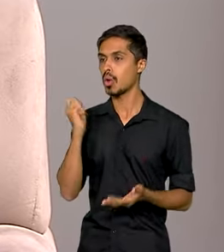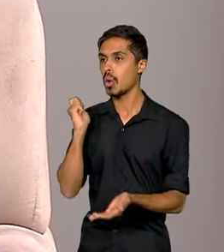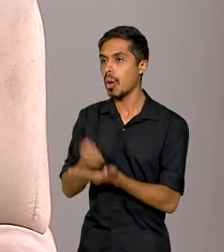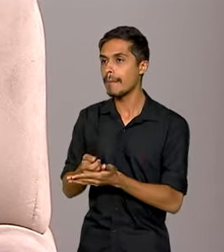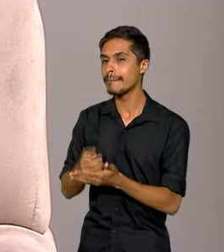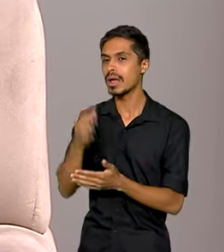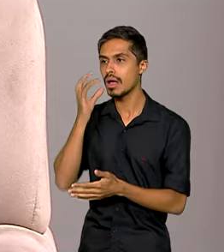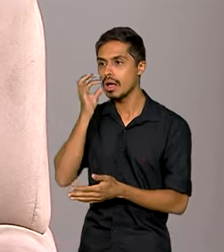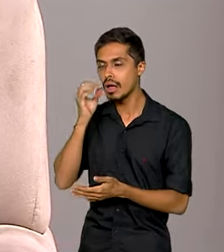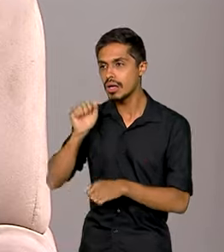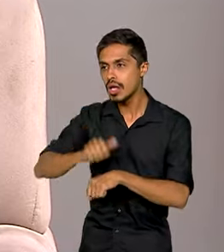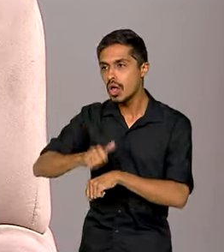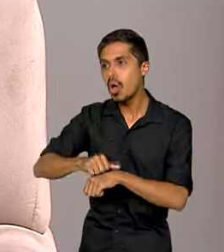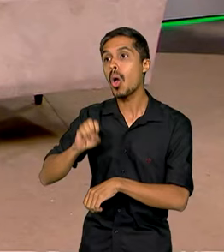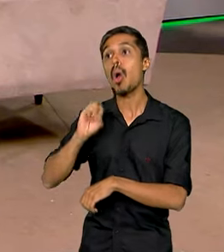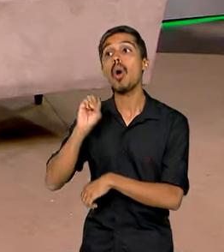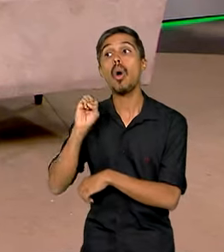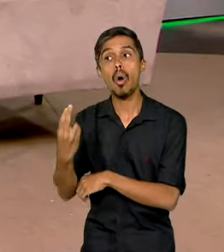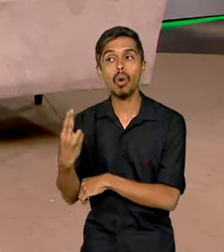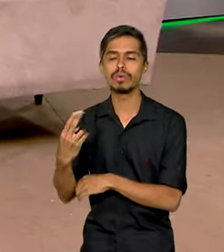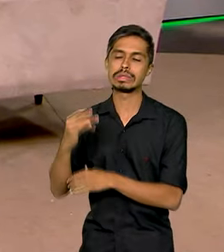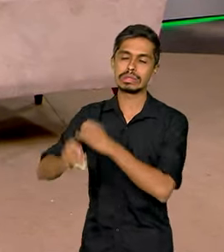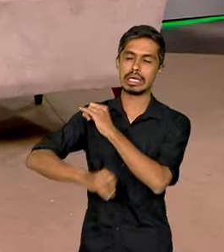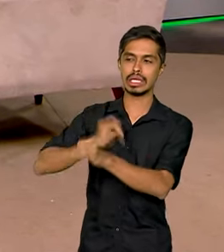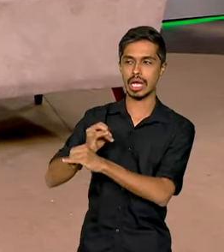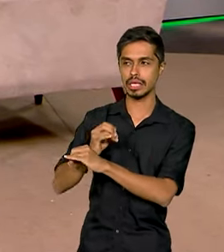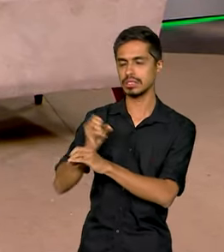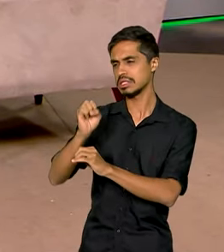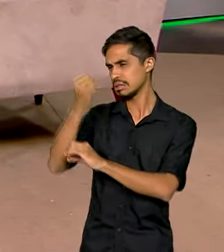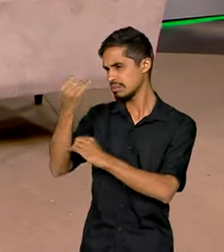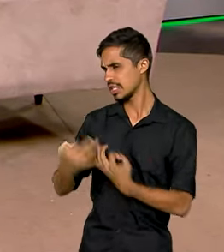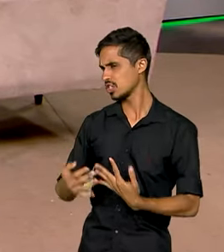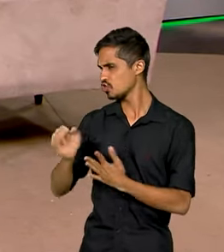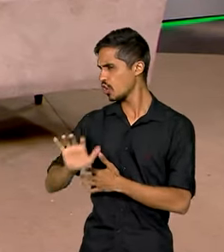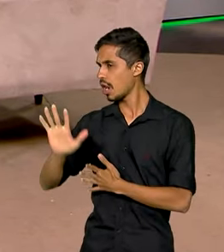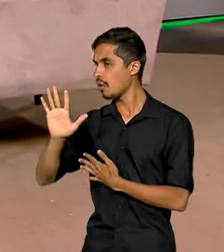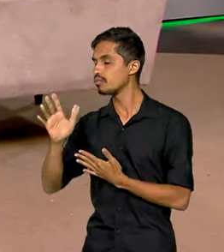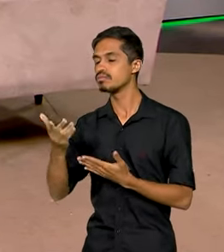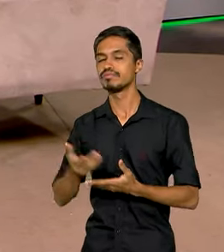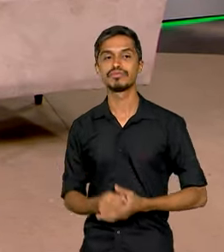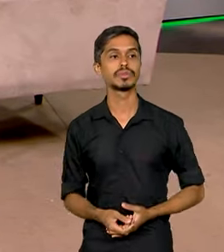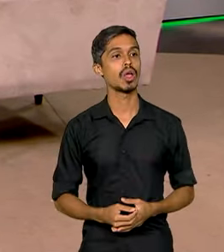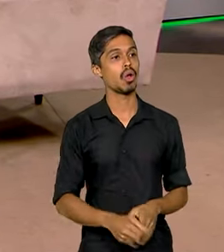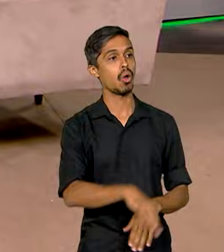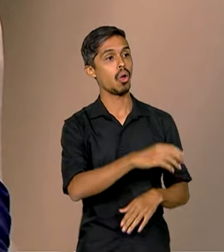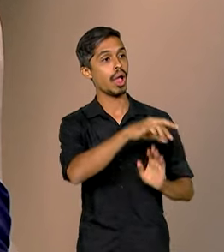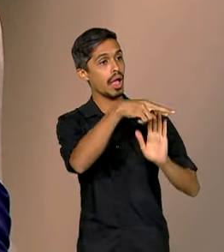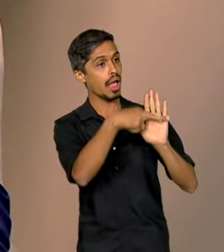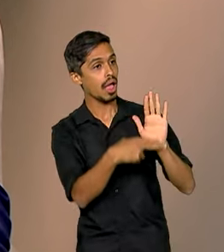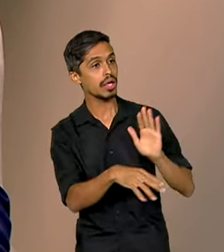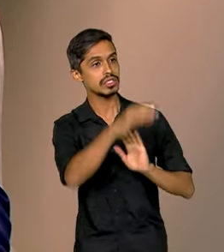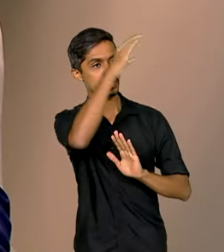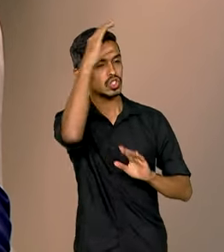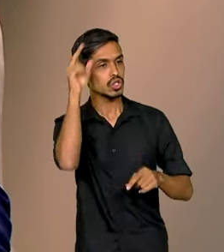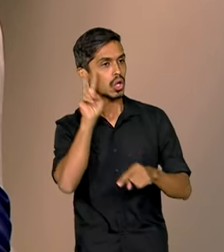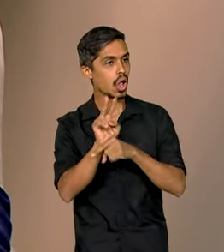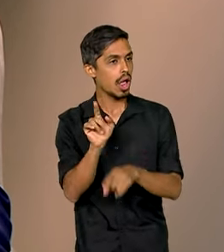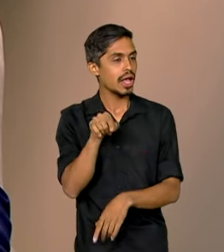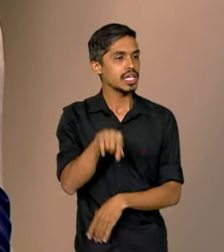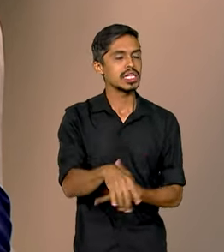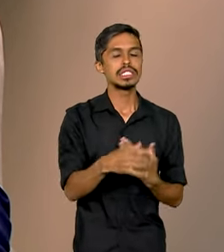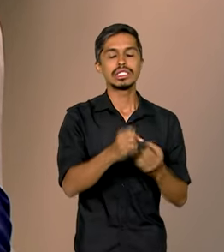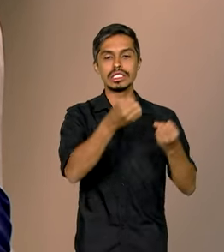ou compra pela internet Gostaria que você desse uma noção geral sobre isso o código de defesa consumidor ele foi muito